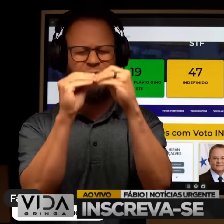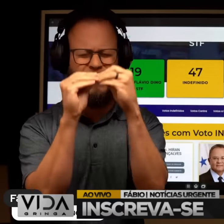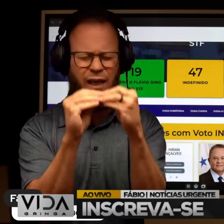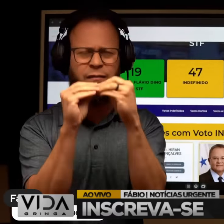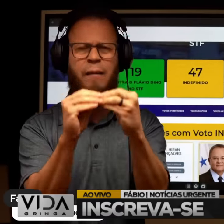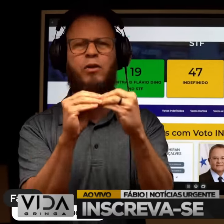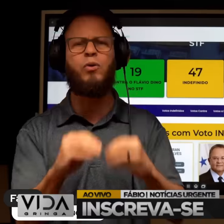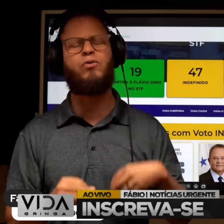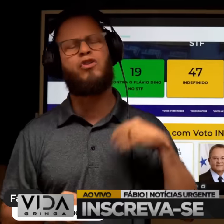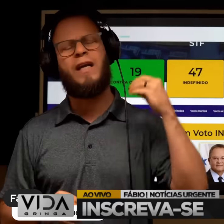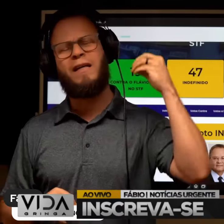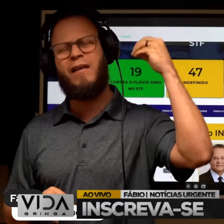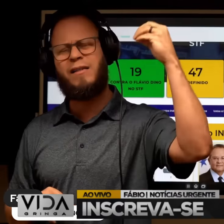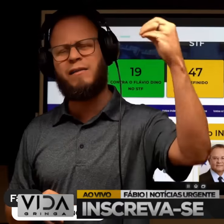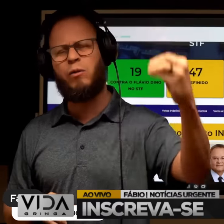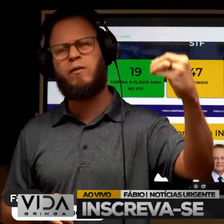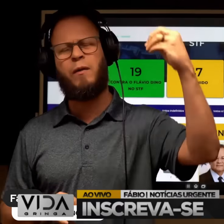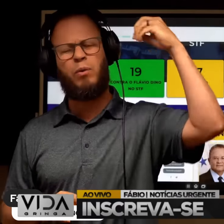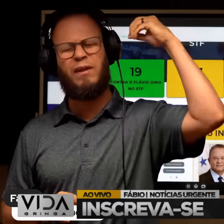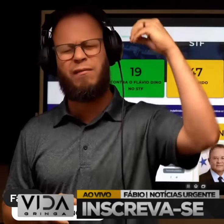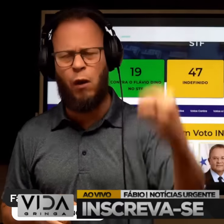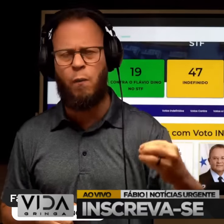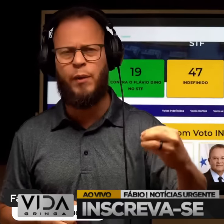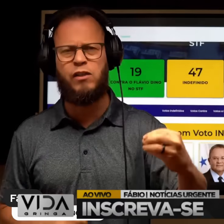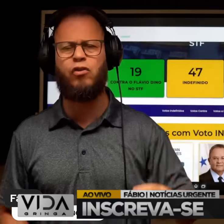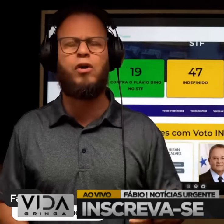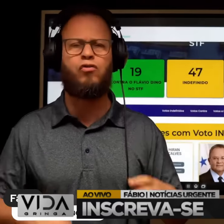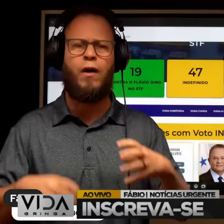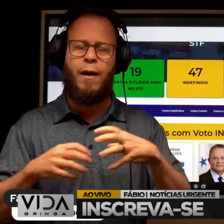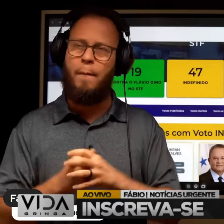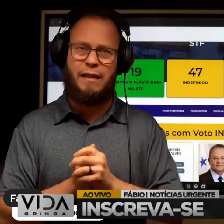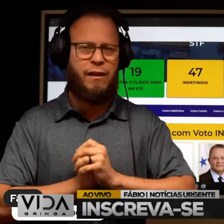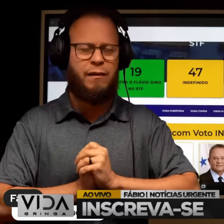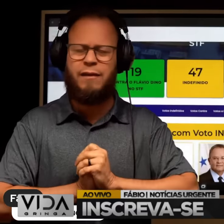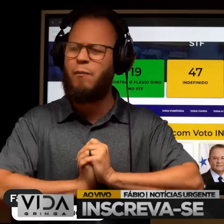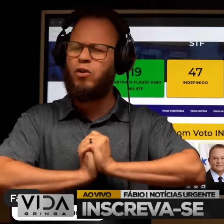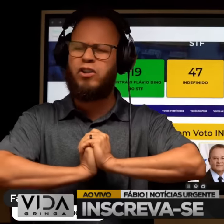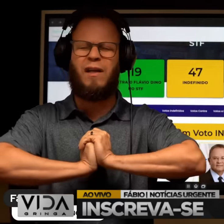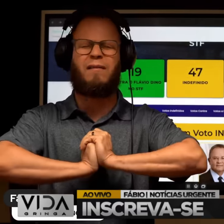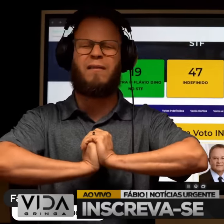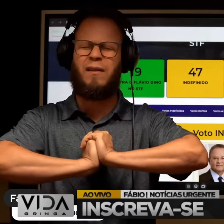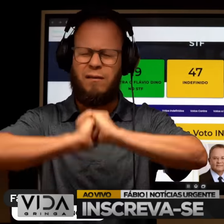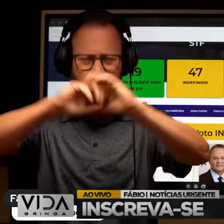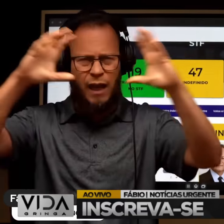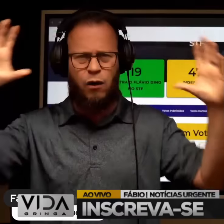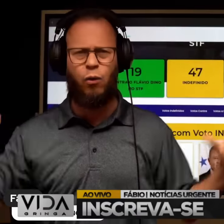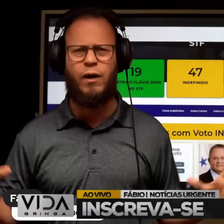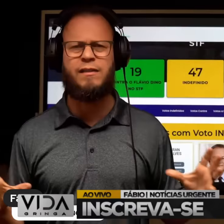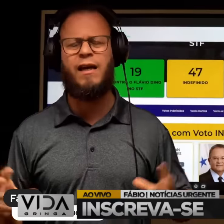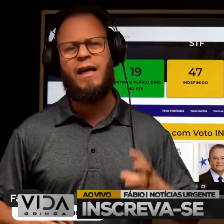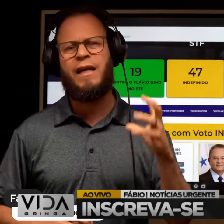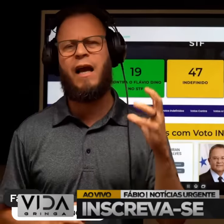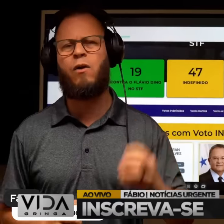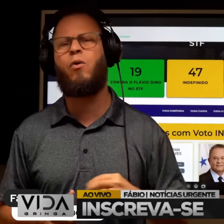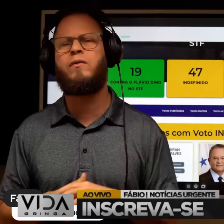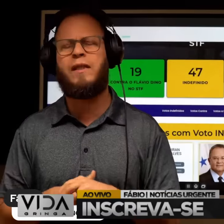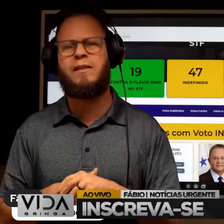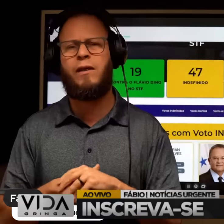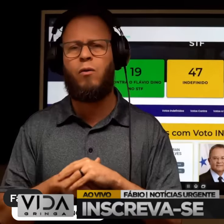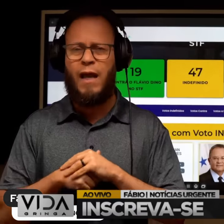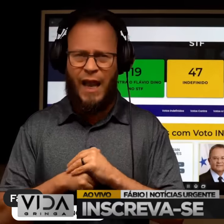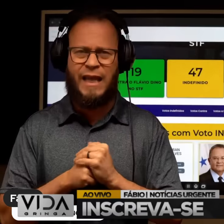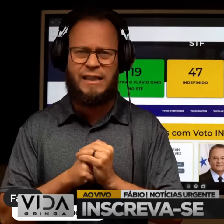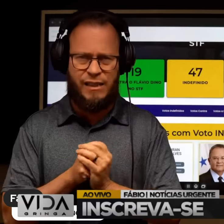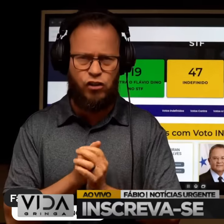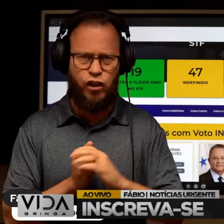tempo, 30 minutos desse teu tempo tão precioso para tentar mostrar tanta coisa que